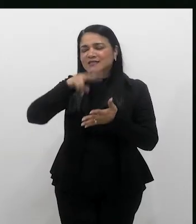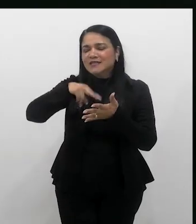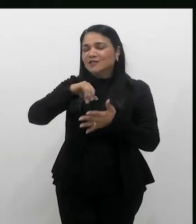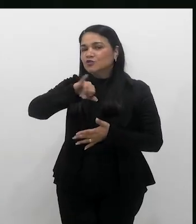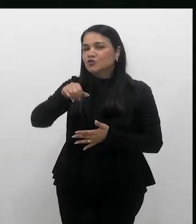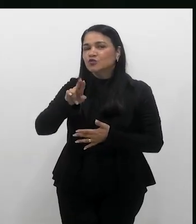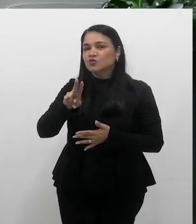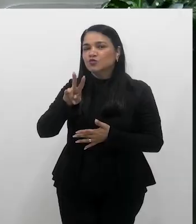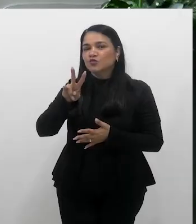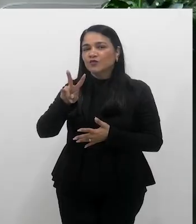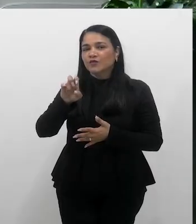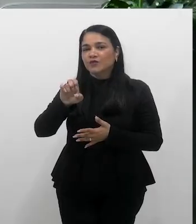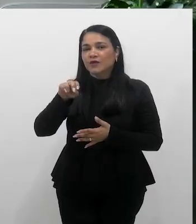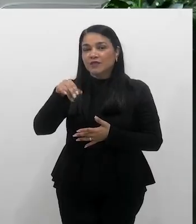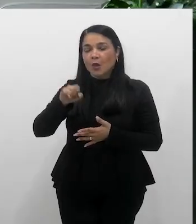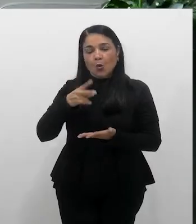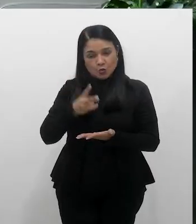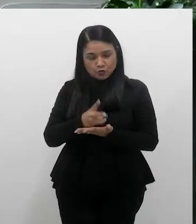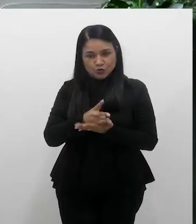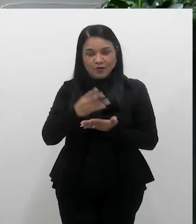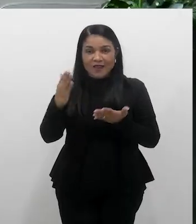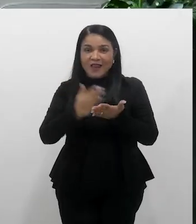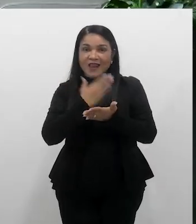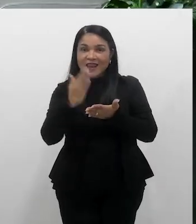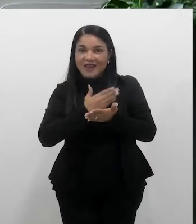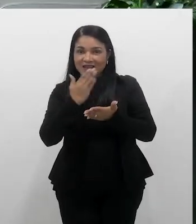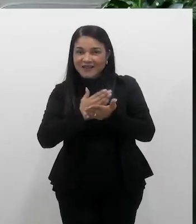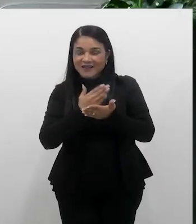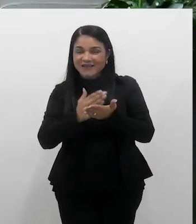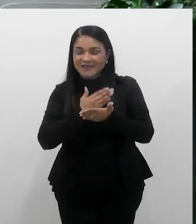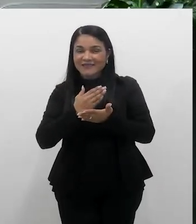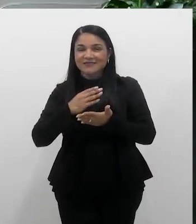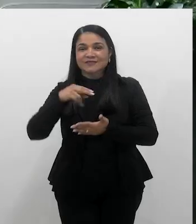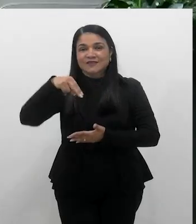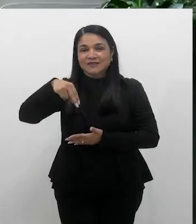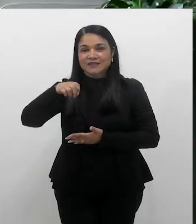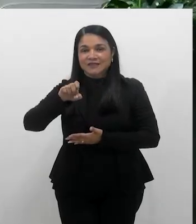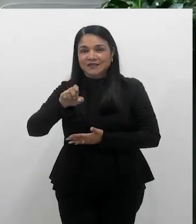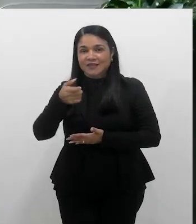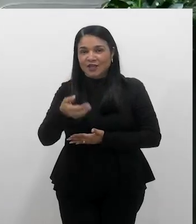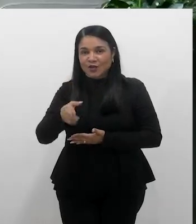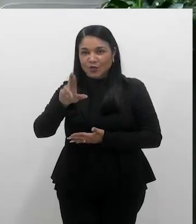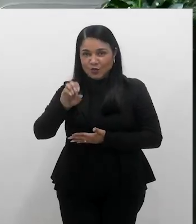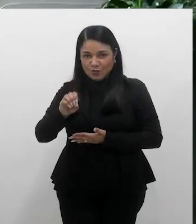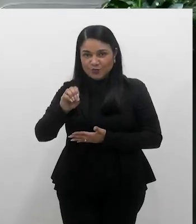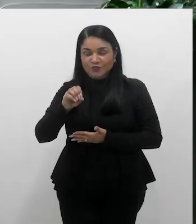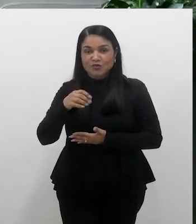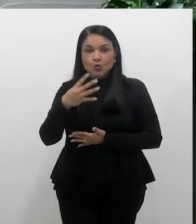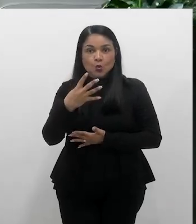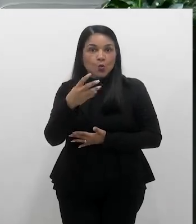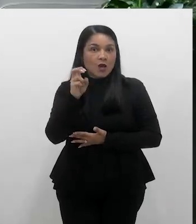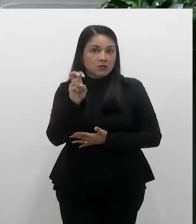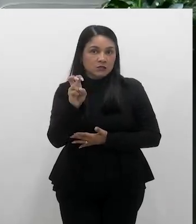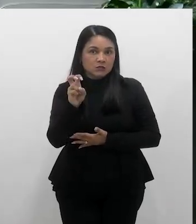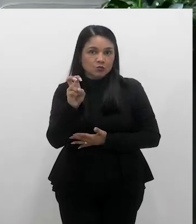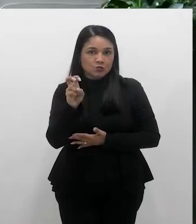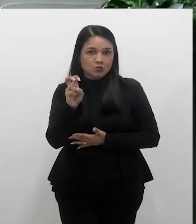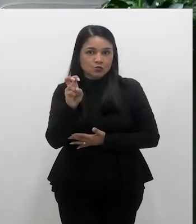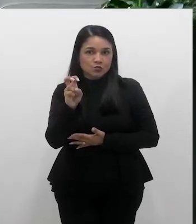O que você anda lendo, Juvenal? Continuo lendo Cadernos Negros. Tá? Nós já estamos no